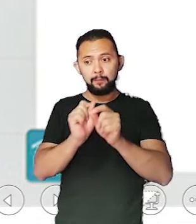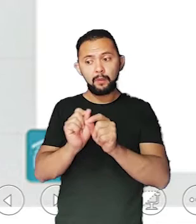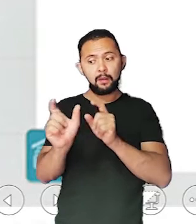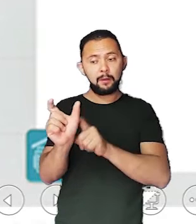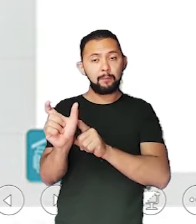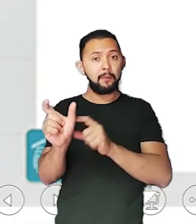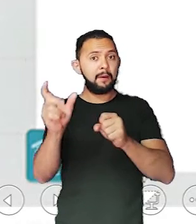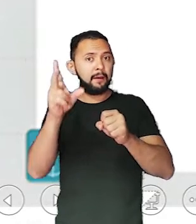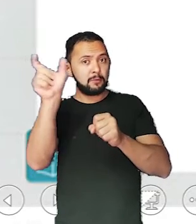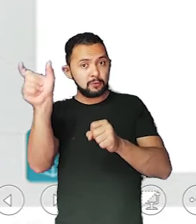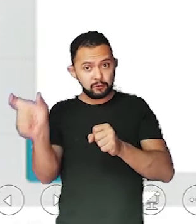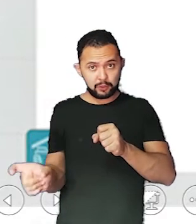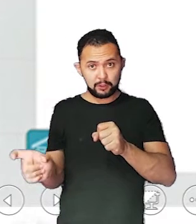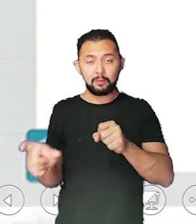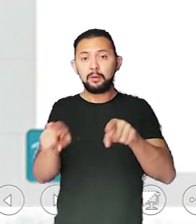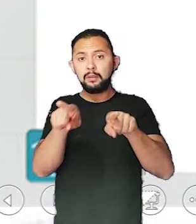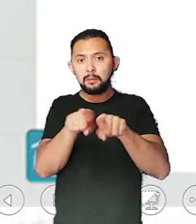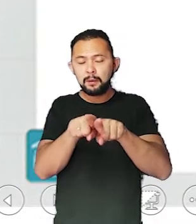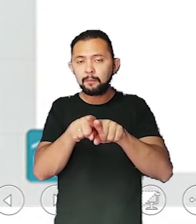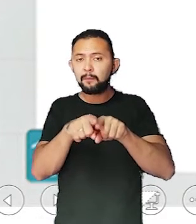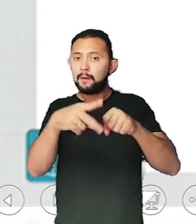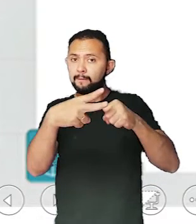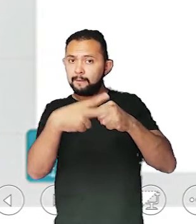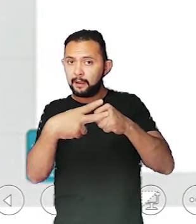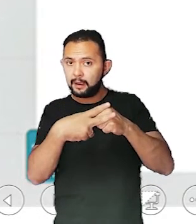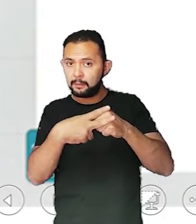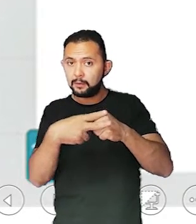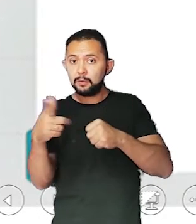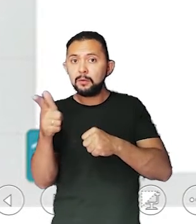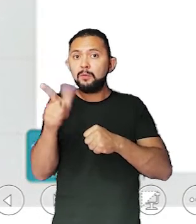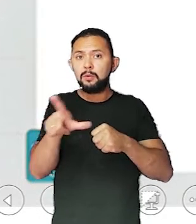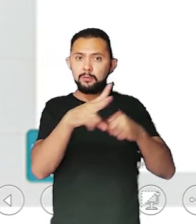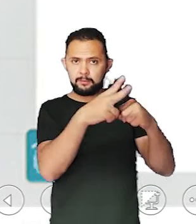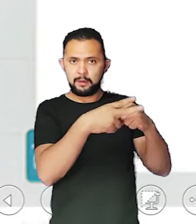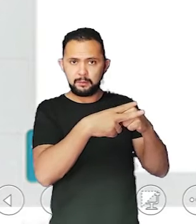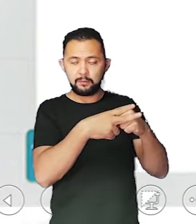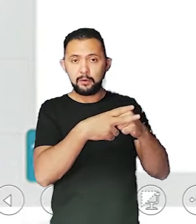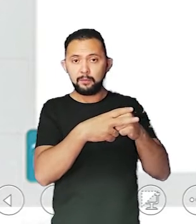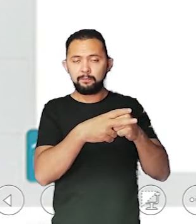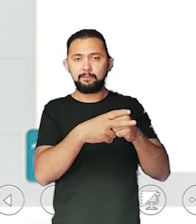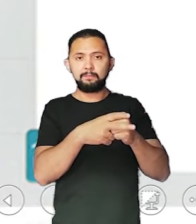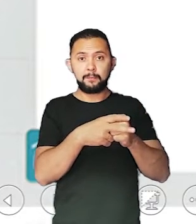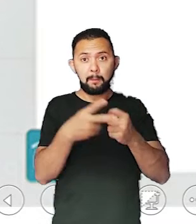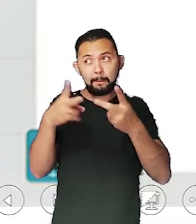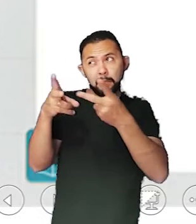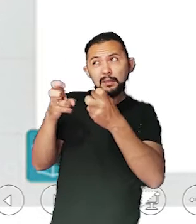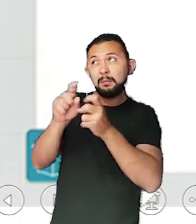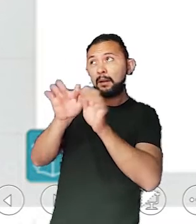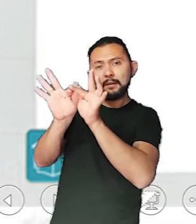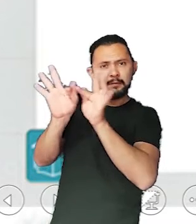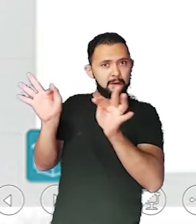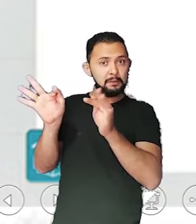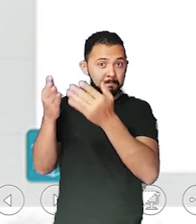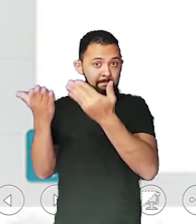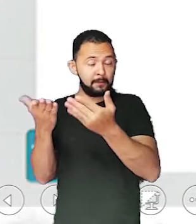ok? E nós temos aqui o outro verbo, chegou, ok? Então, beleza. Só